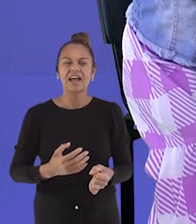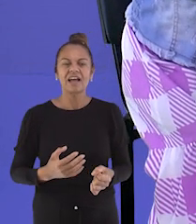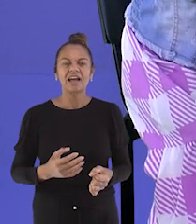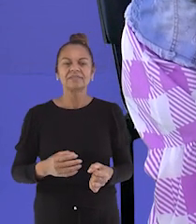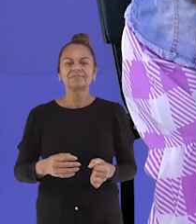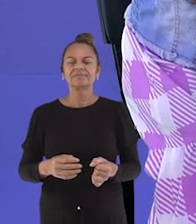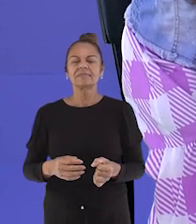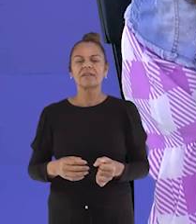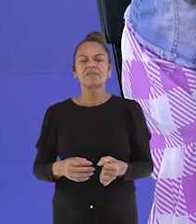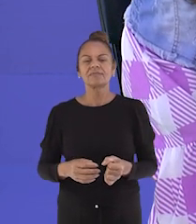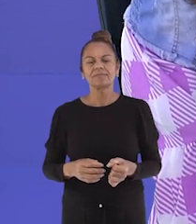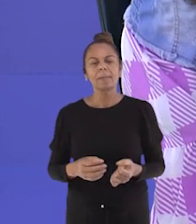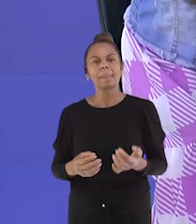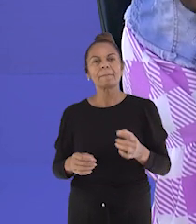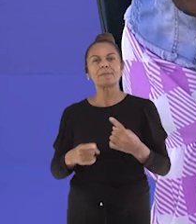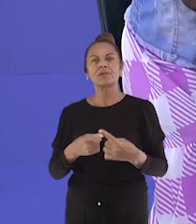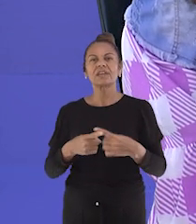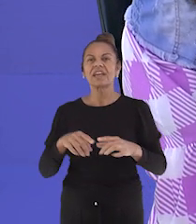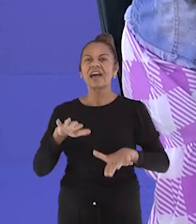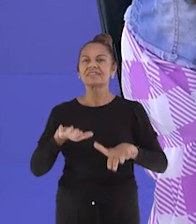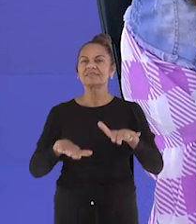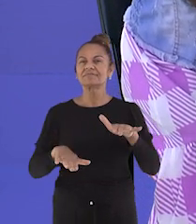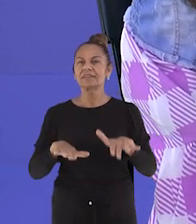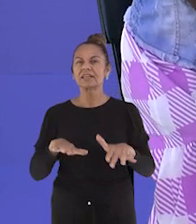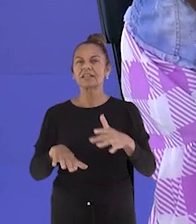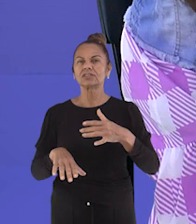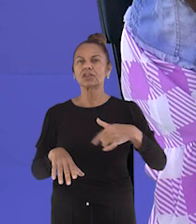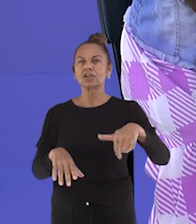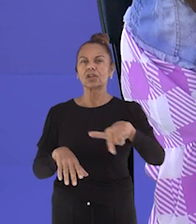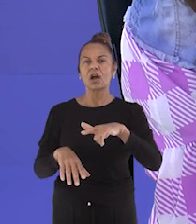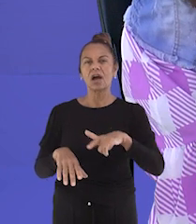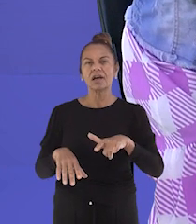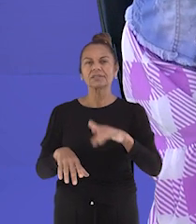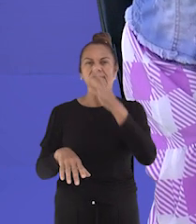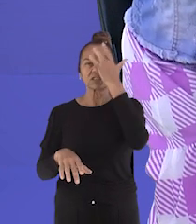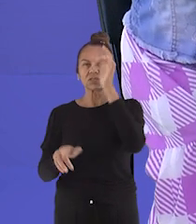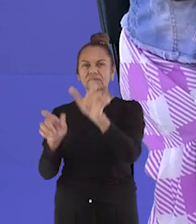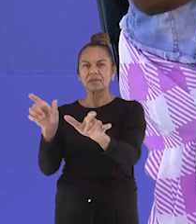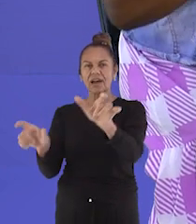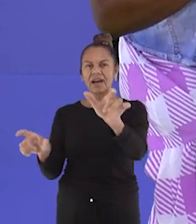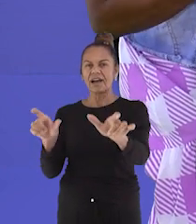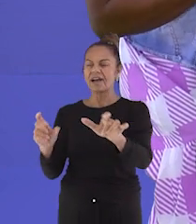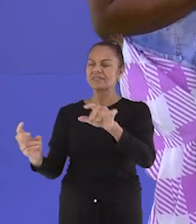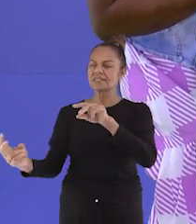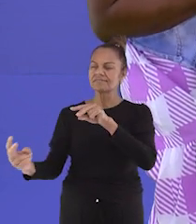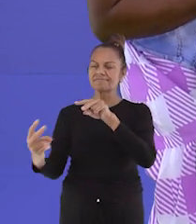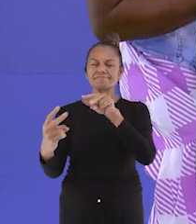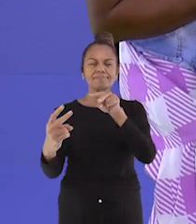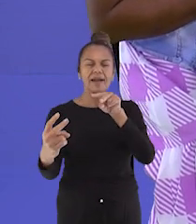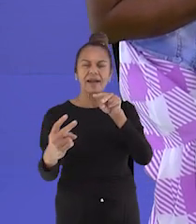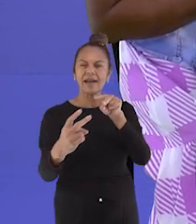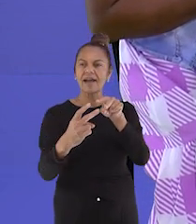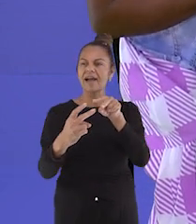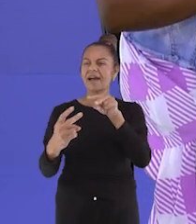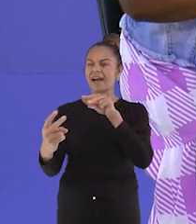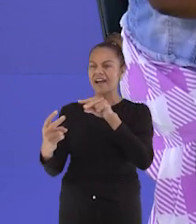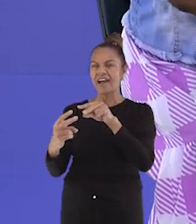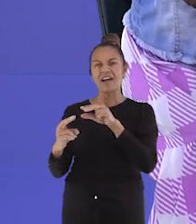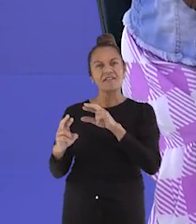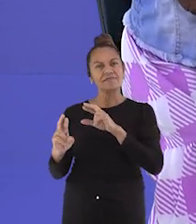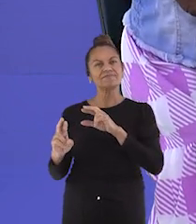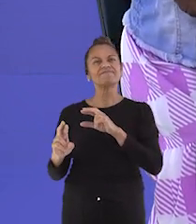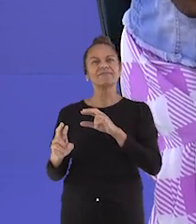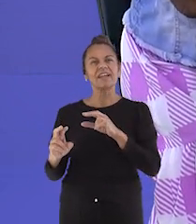vê olha, tem um olhar diferenciado pelo outro, ele tem um olhar diferenciado para você também. E eu